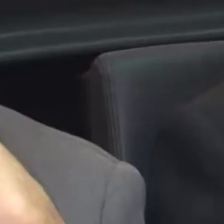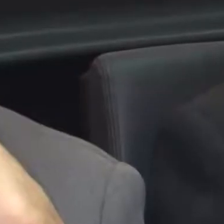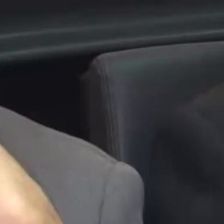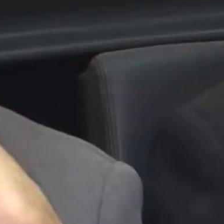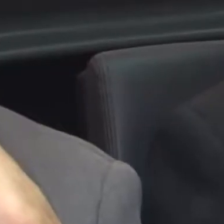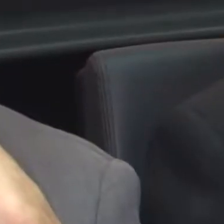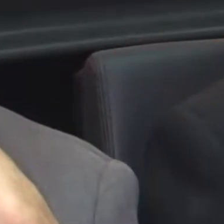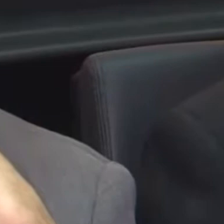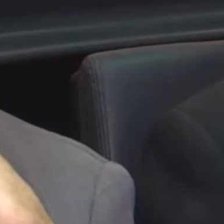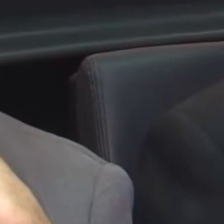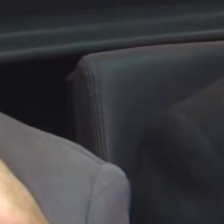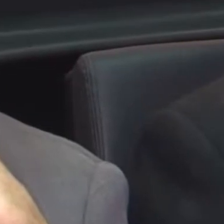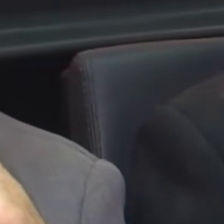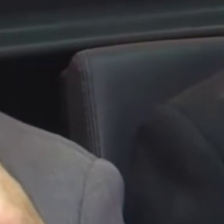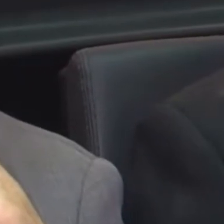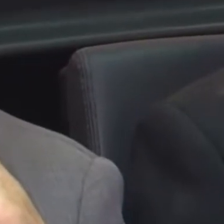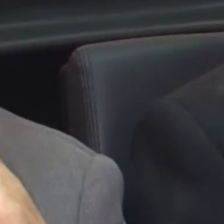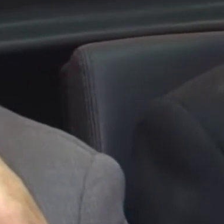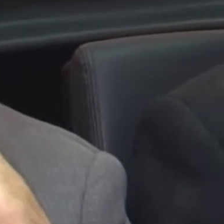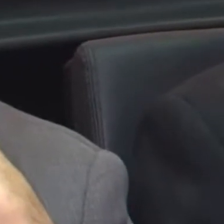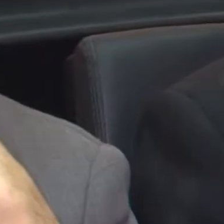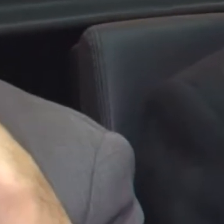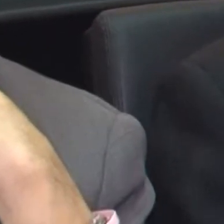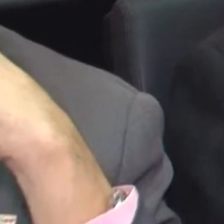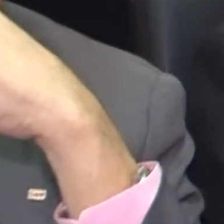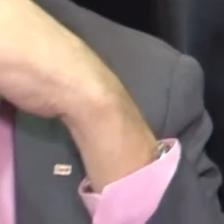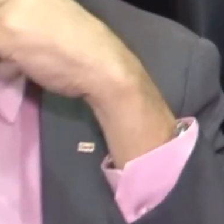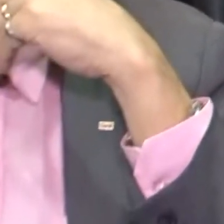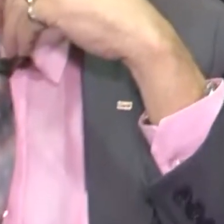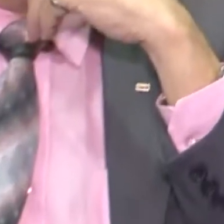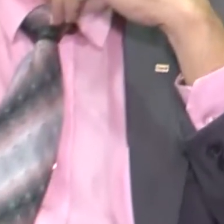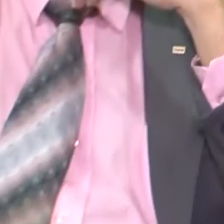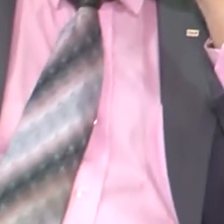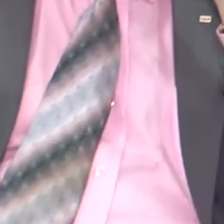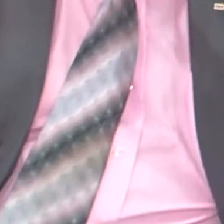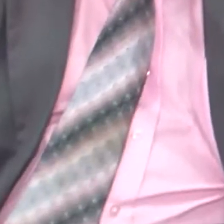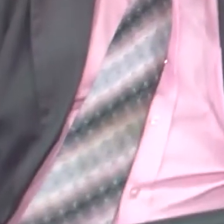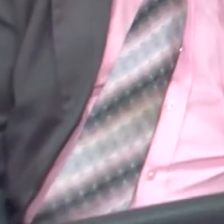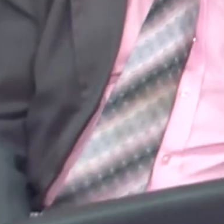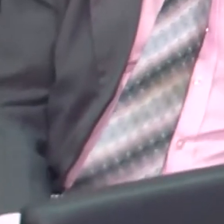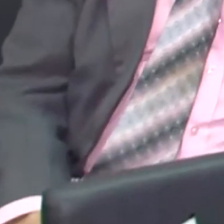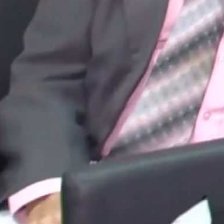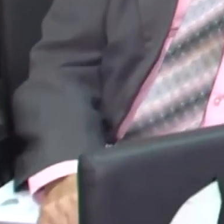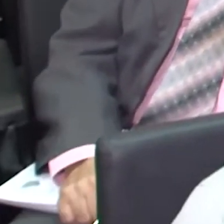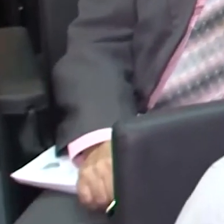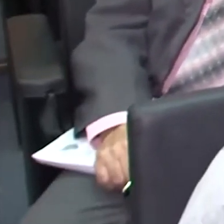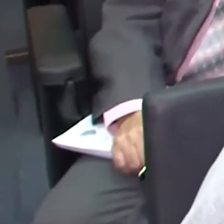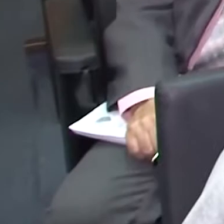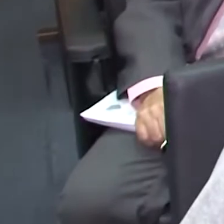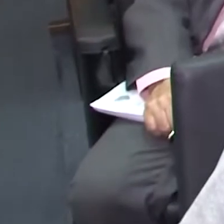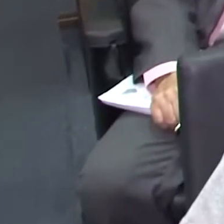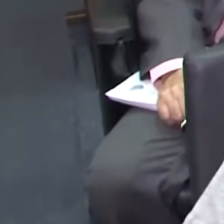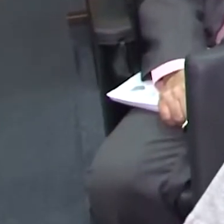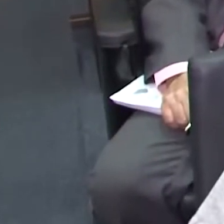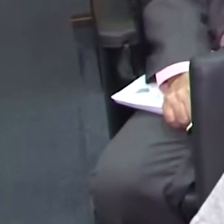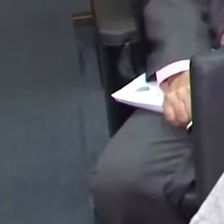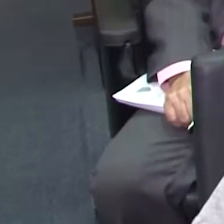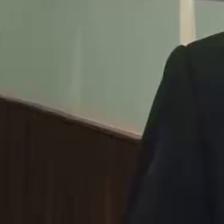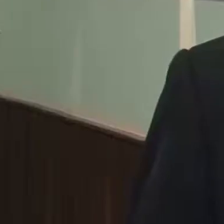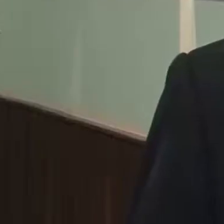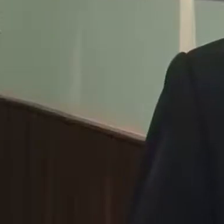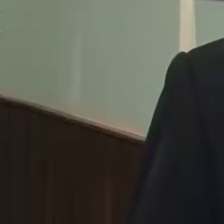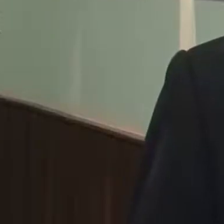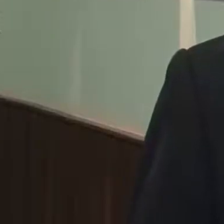O presidente do Sinep Ceará, professor Ayrton Oliveira, reconhece inovações contidas no Código da